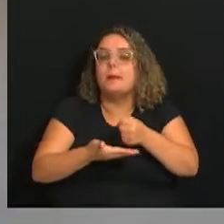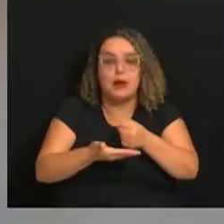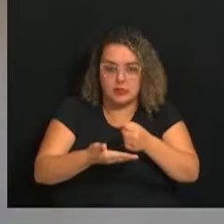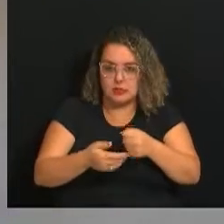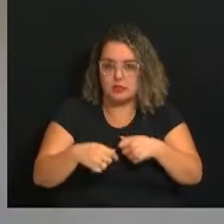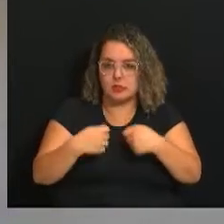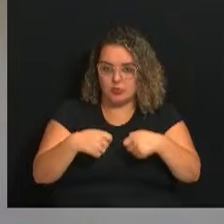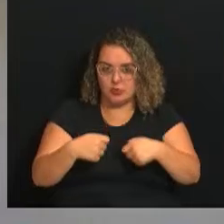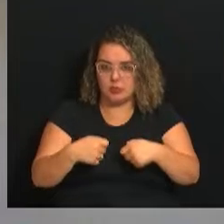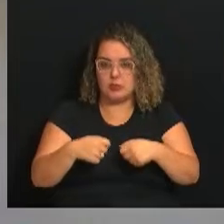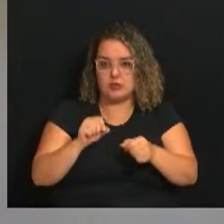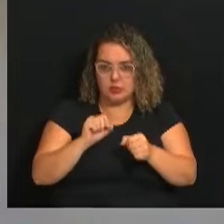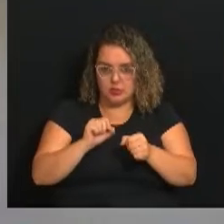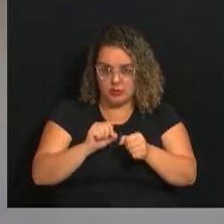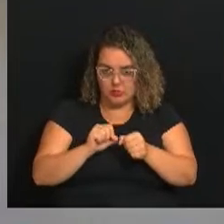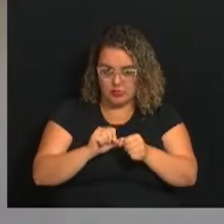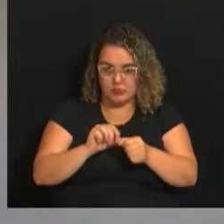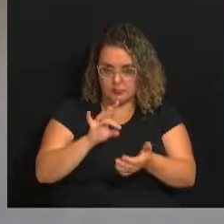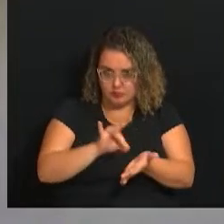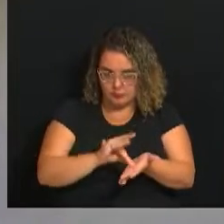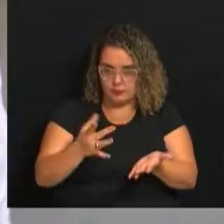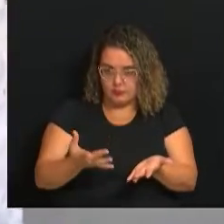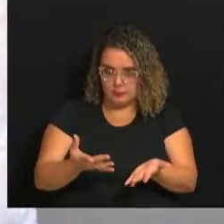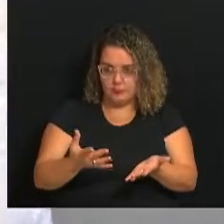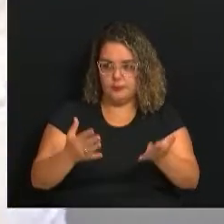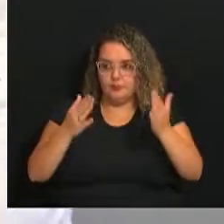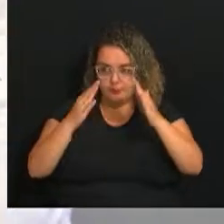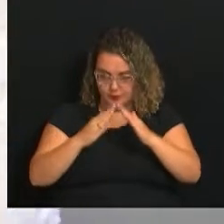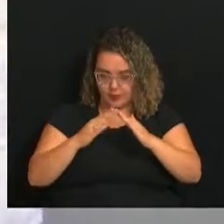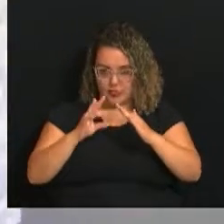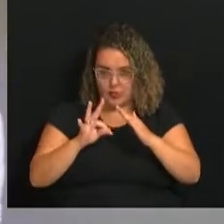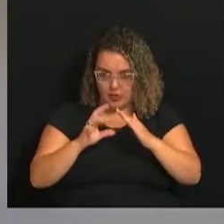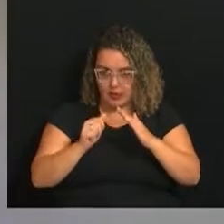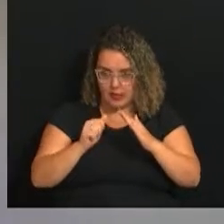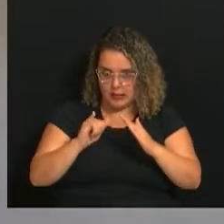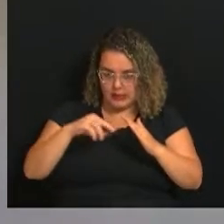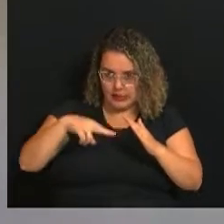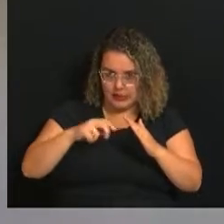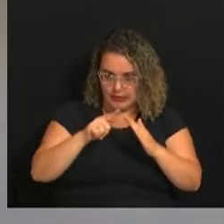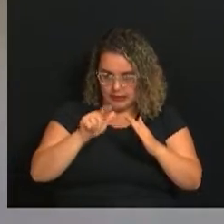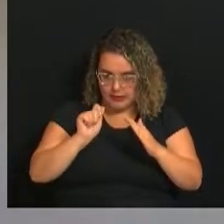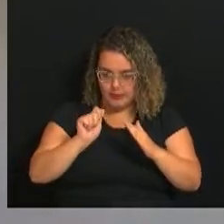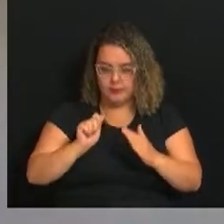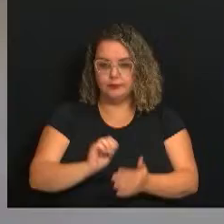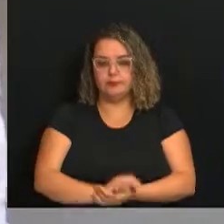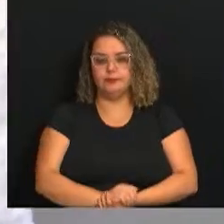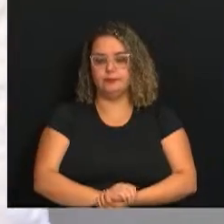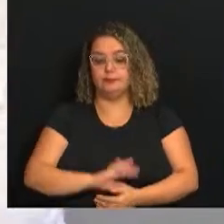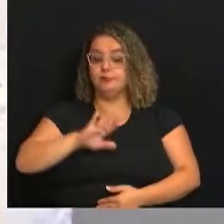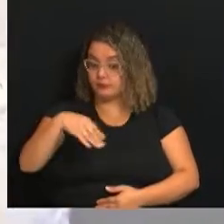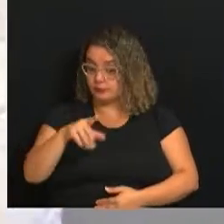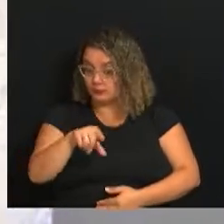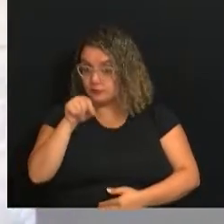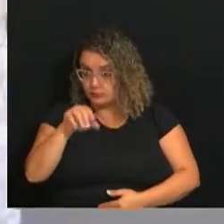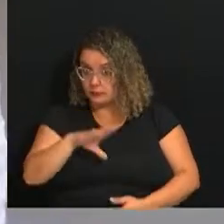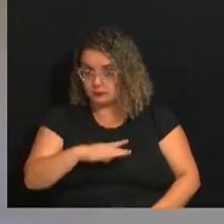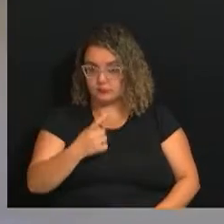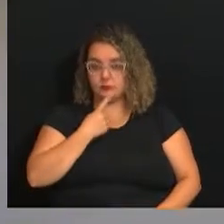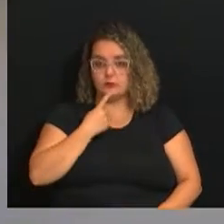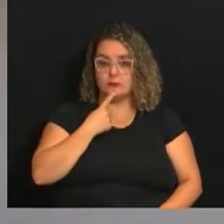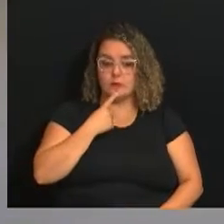aqui, Tainã? Conta pra gente. Na verdade, a minha produtora, a Rita Teles, que eu mencionei, ela já tinha um contato aqui, e